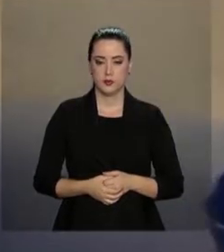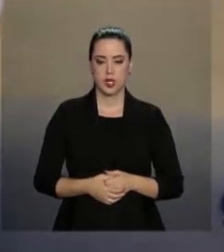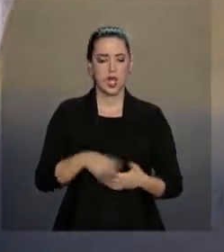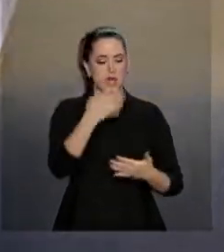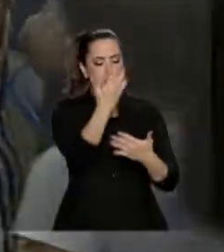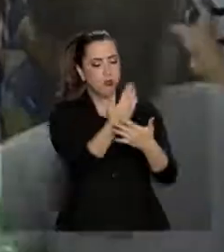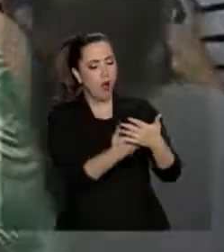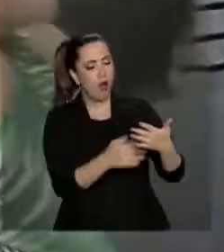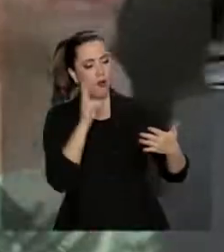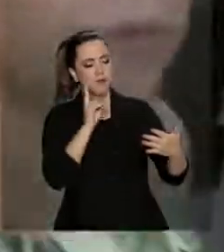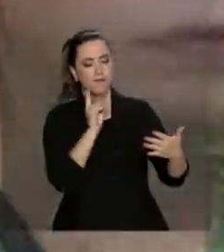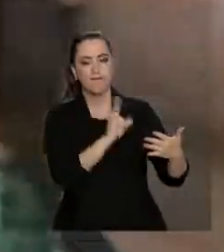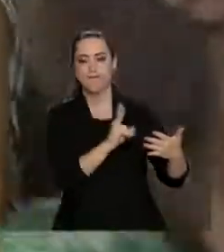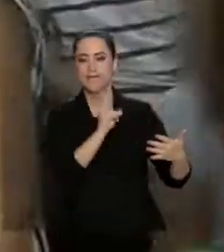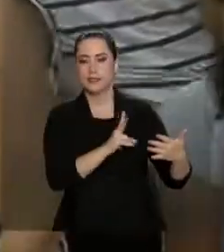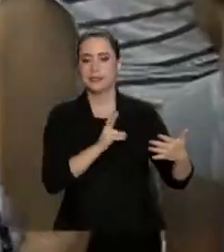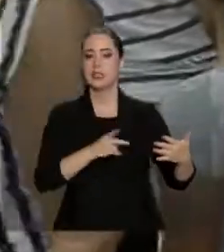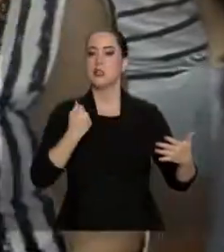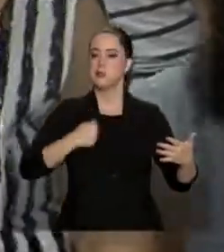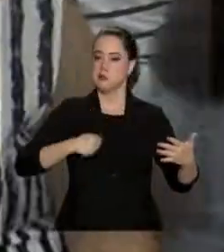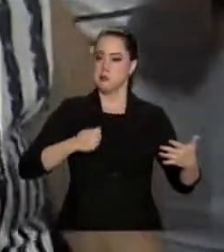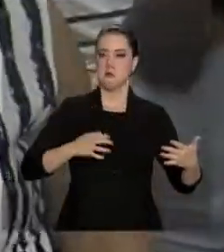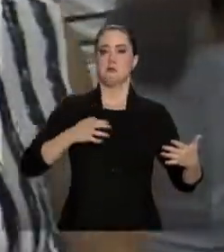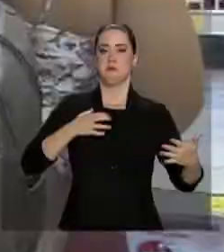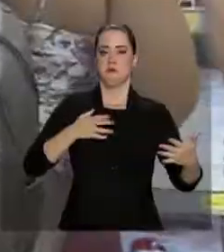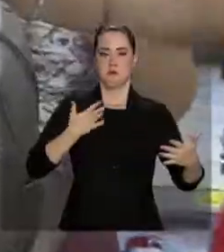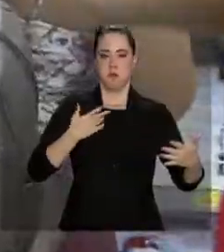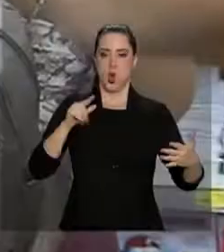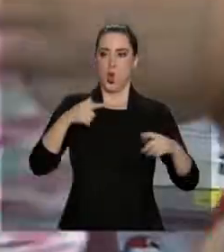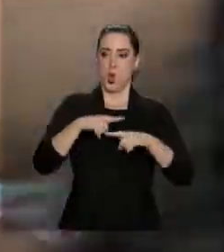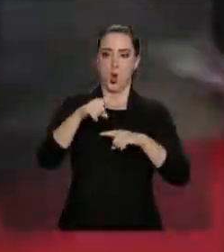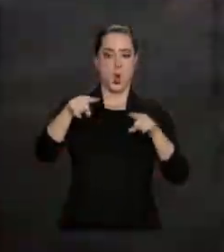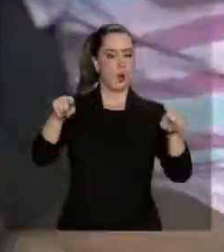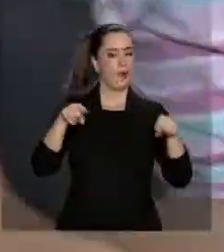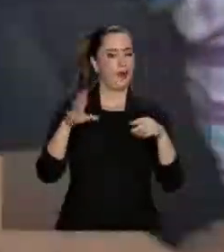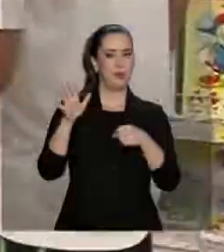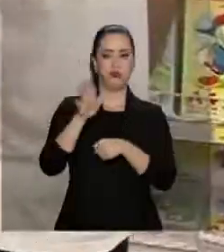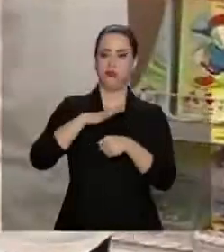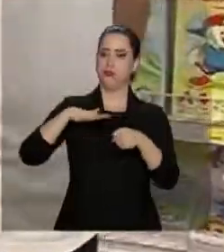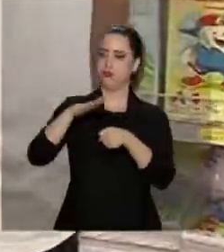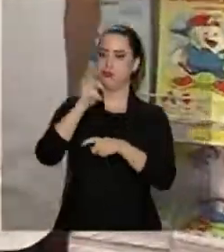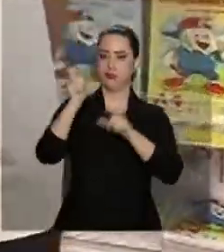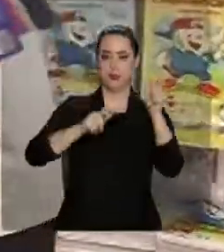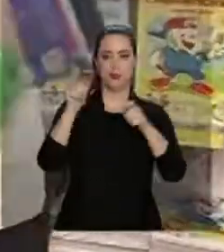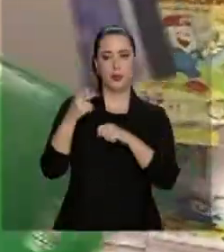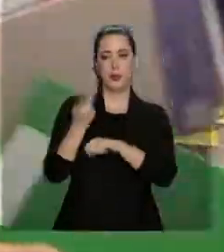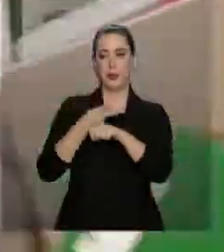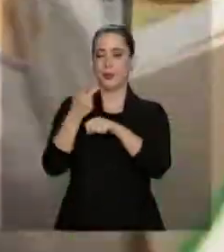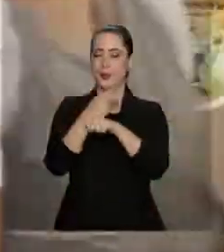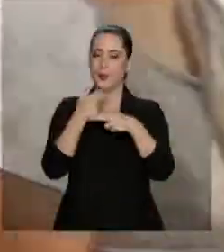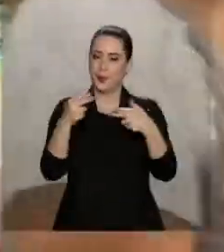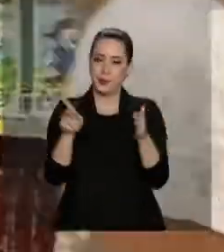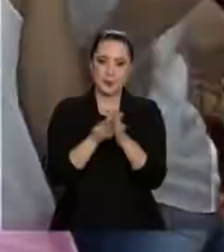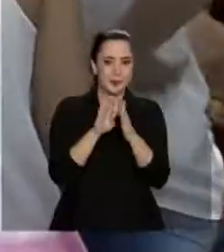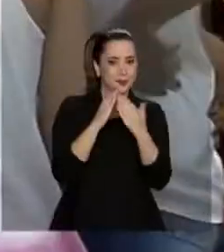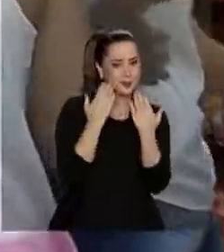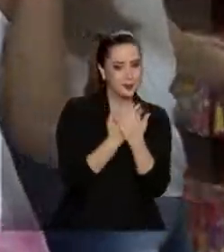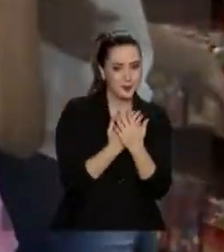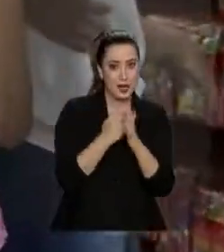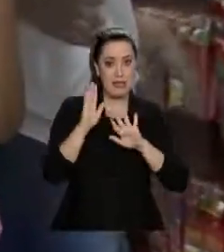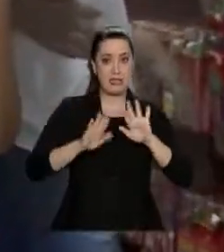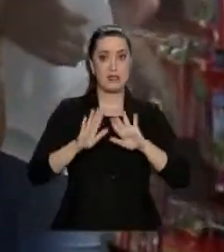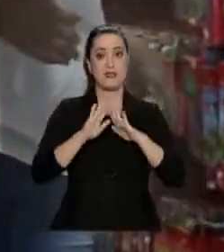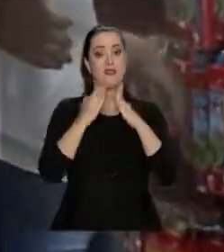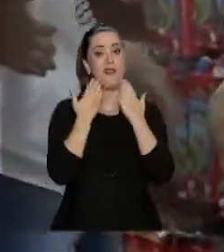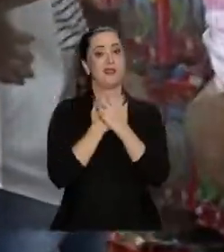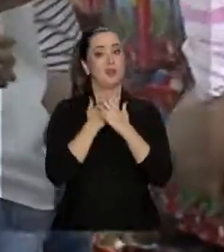lista na mão e muita disposição para enfrentar as lojas cheias de consumidores atrás de material escolar. Muitas